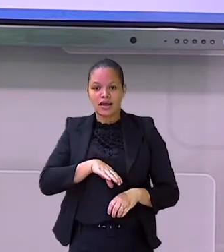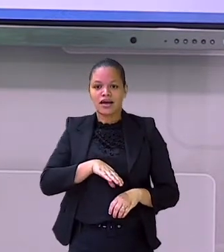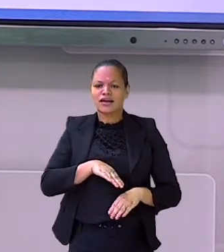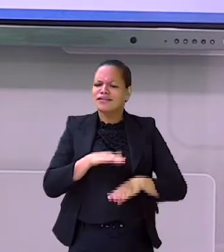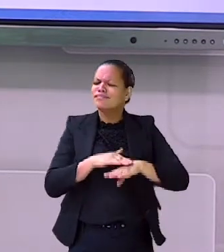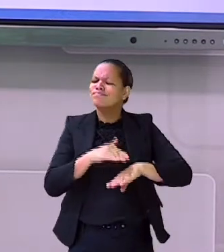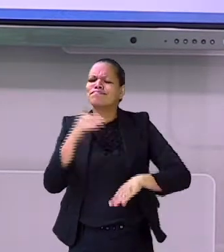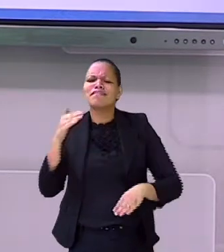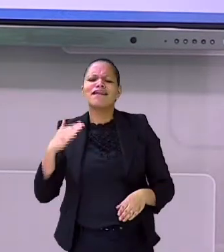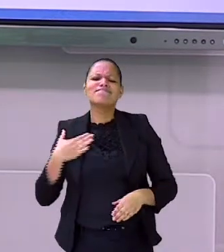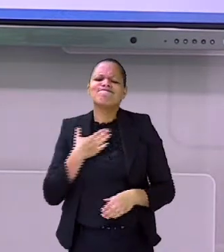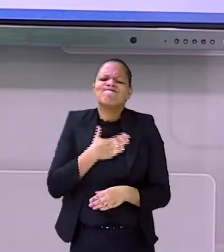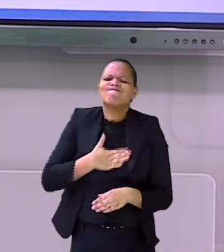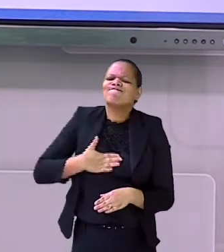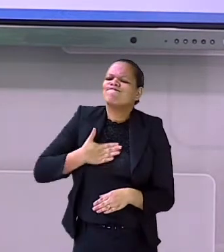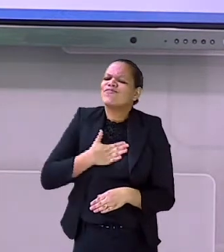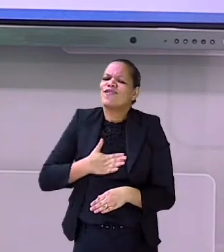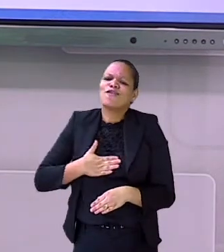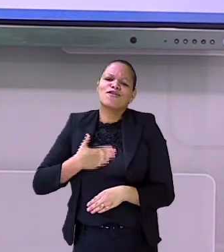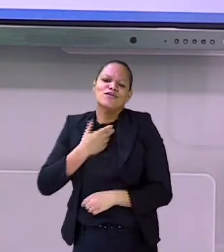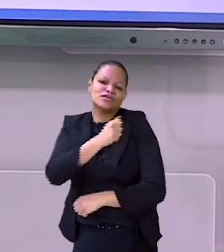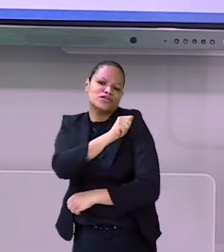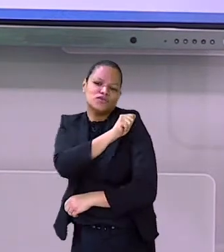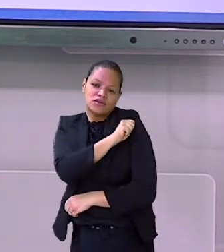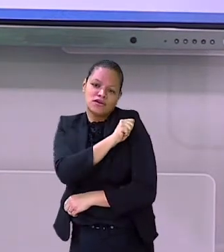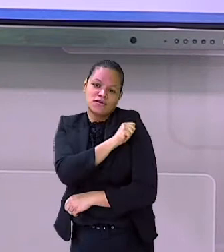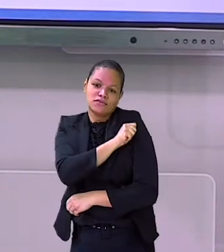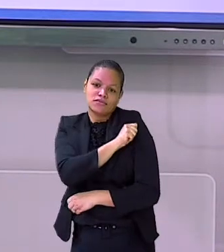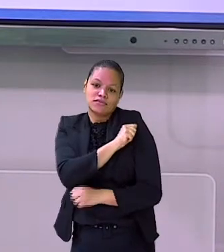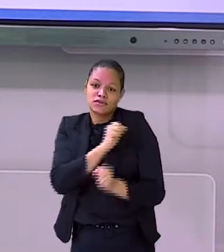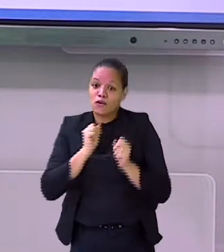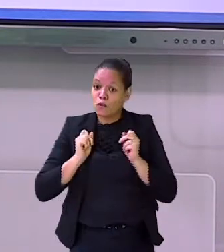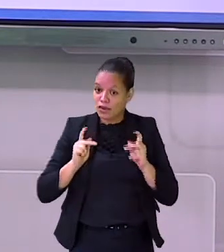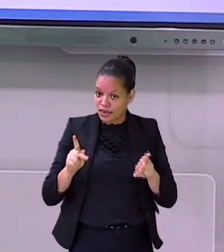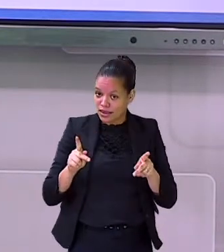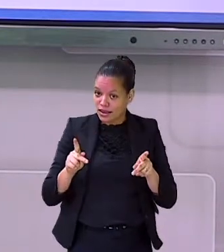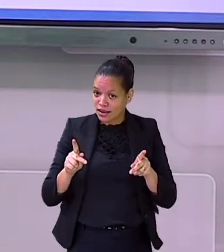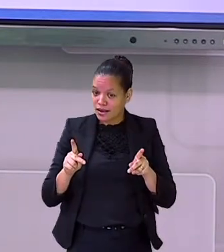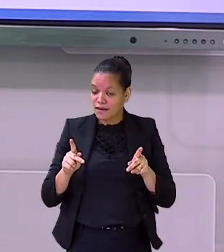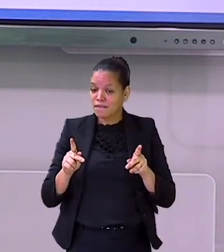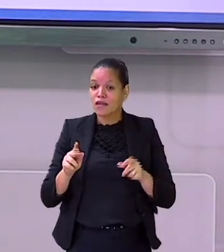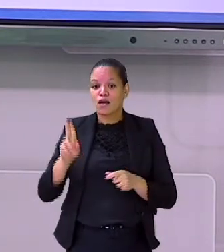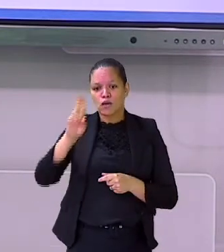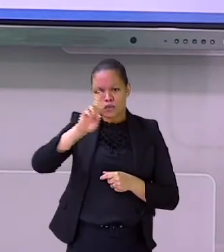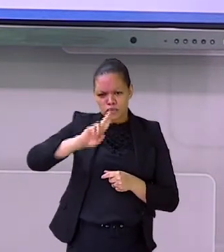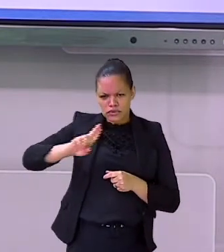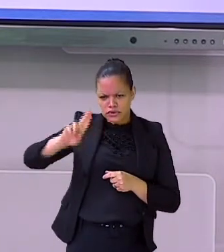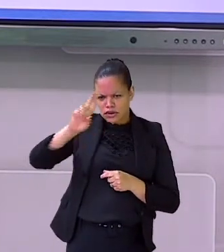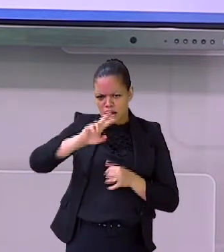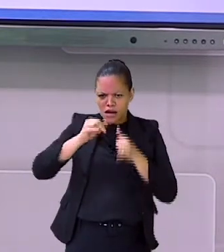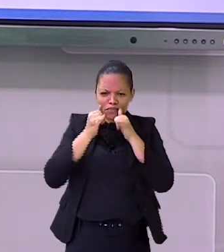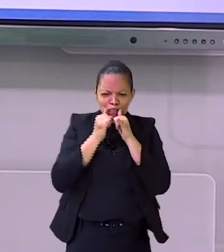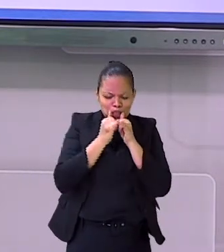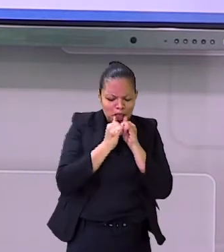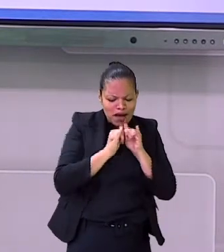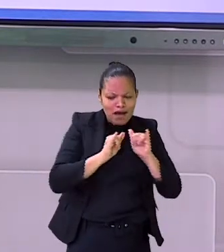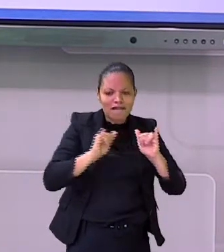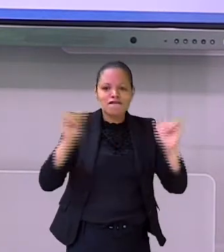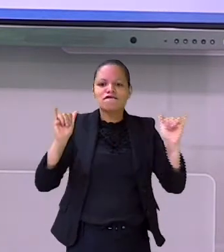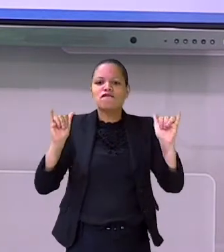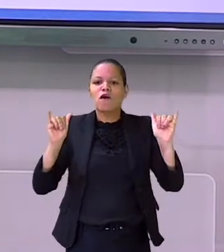dentre os alunos do terceiro ano. Então, é para isso que o gráfico serve. Ele serve para informar de forma